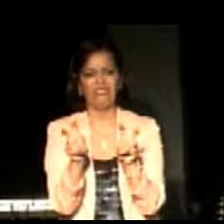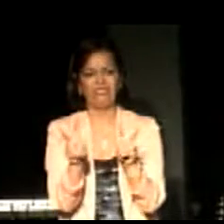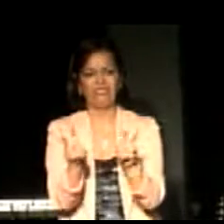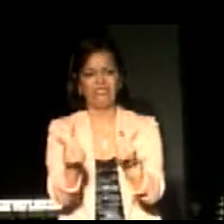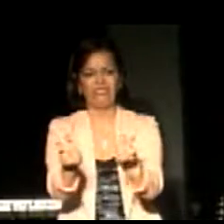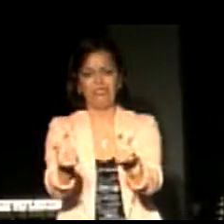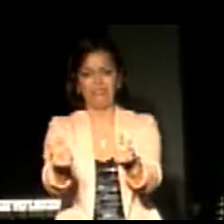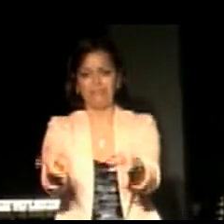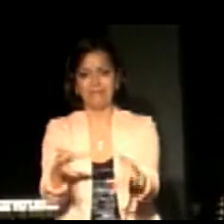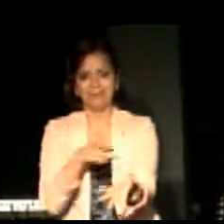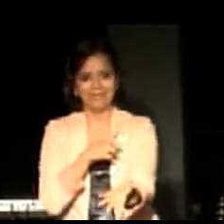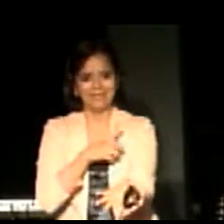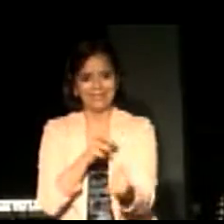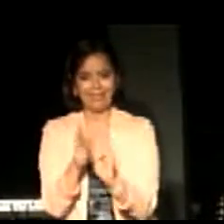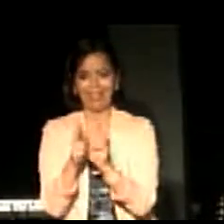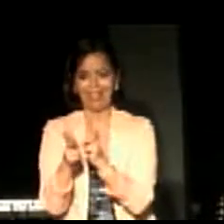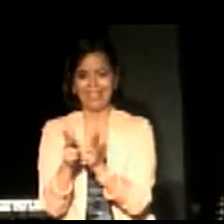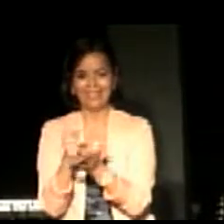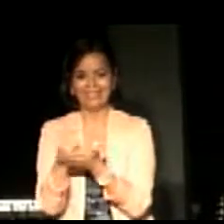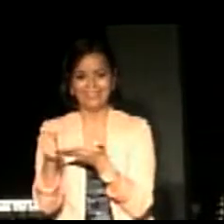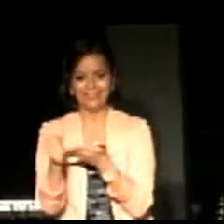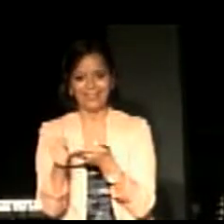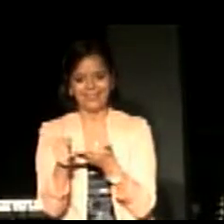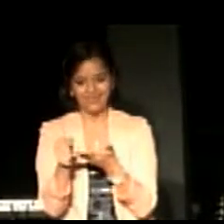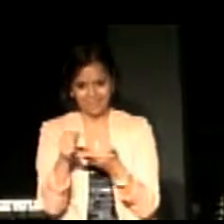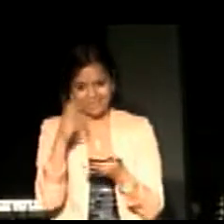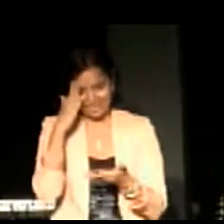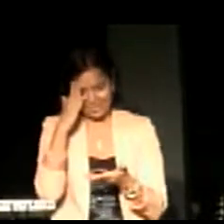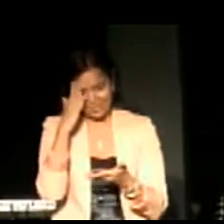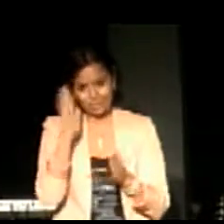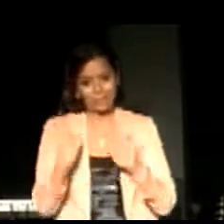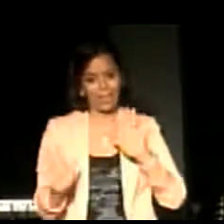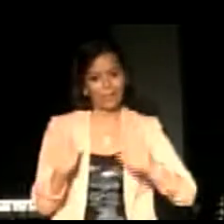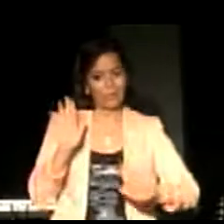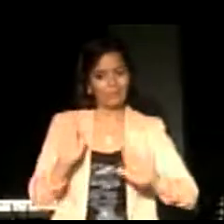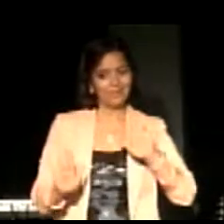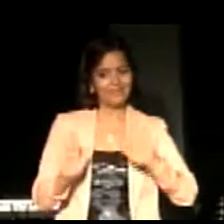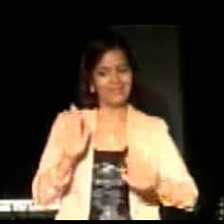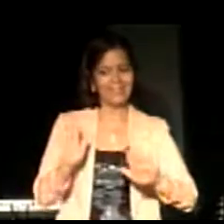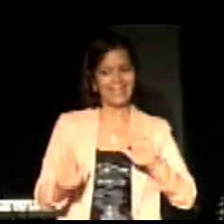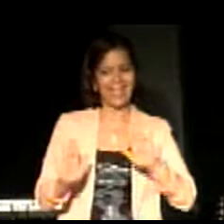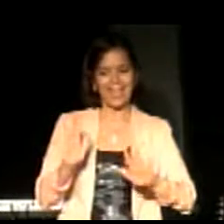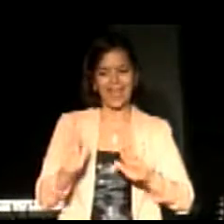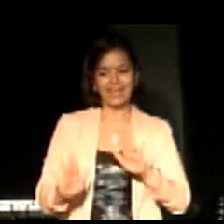sou diferente de vocês. Uns mais, outros menos. E somos